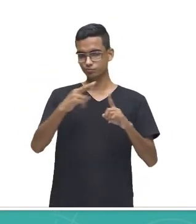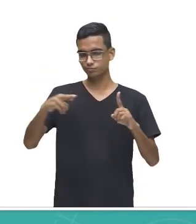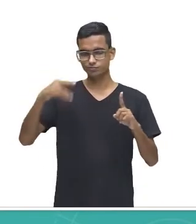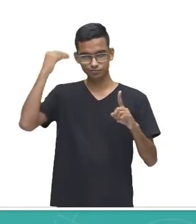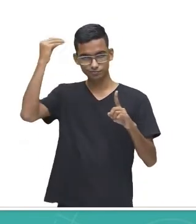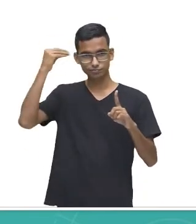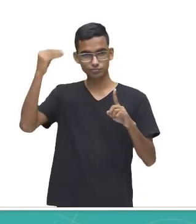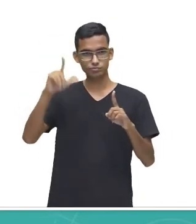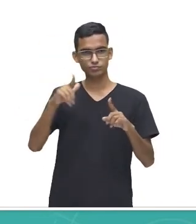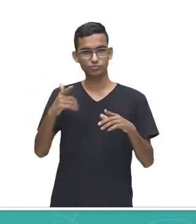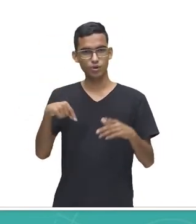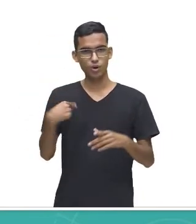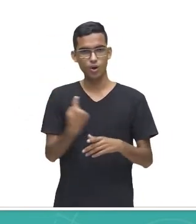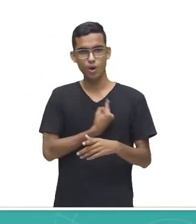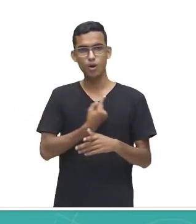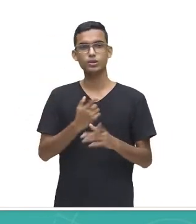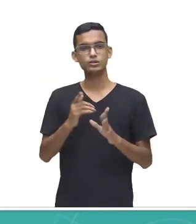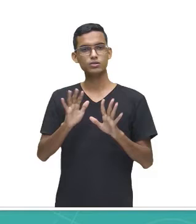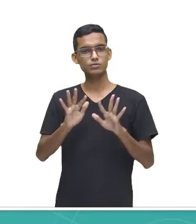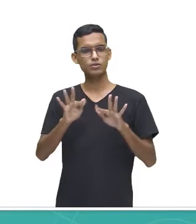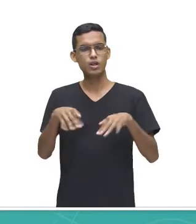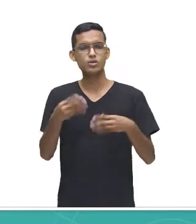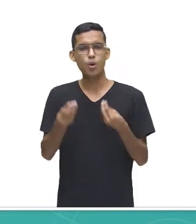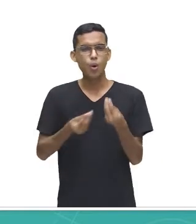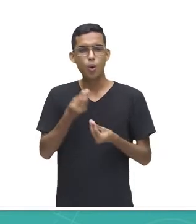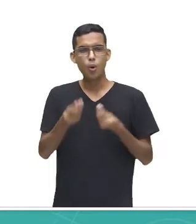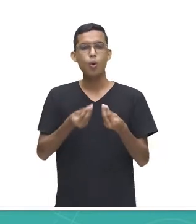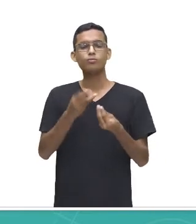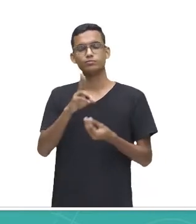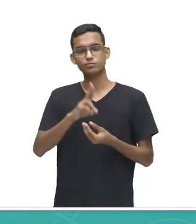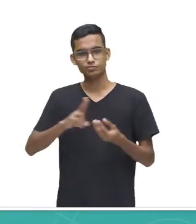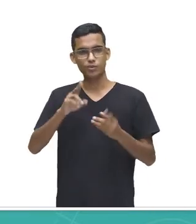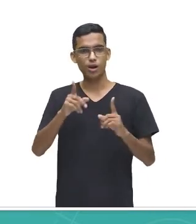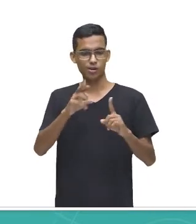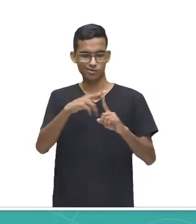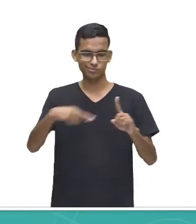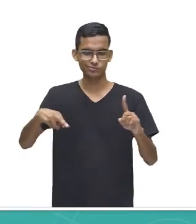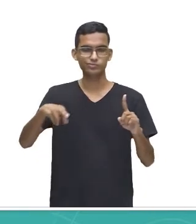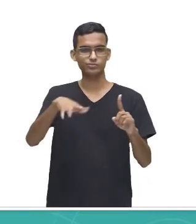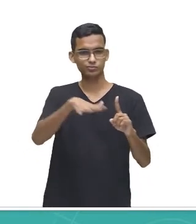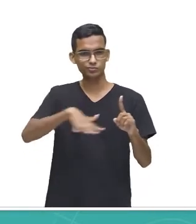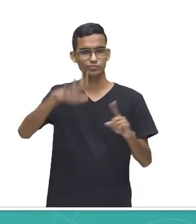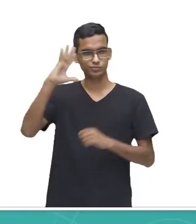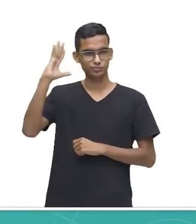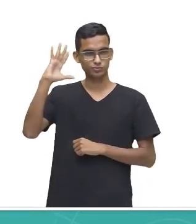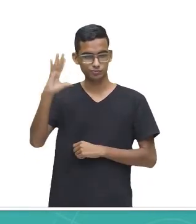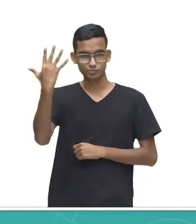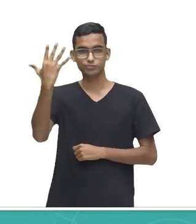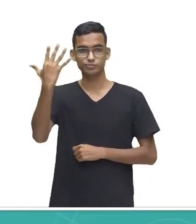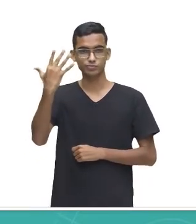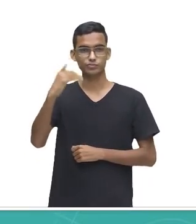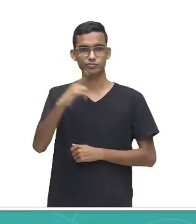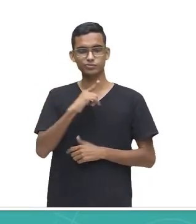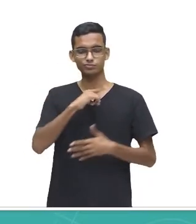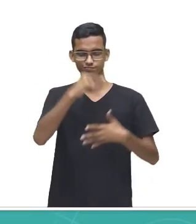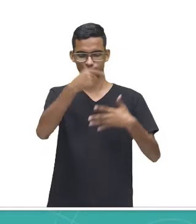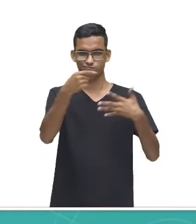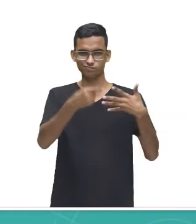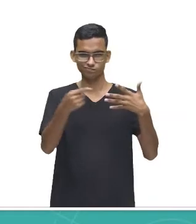nós concretizamos através do fenômeno religioso, que tem todos esses itens aí.